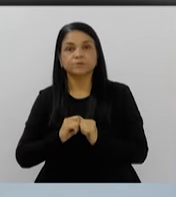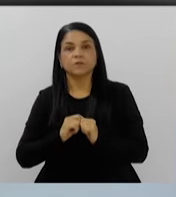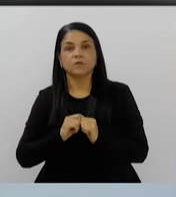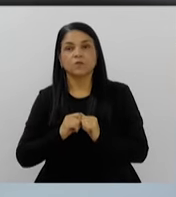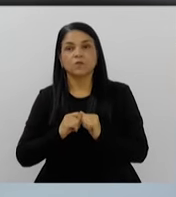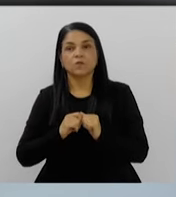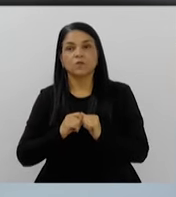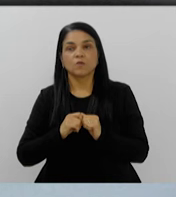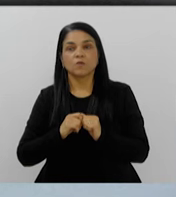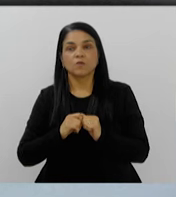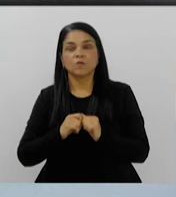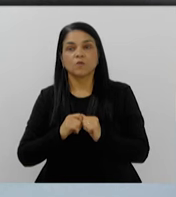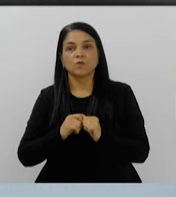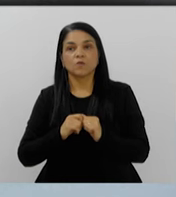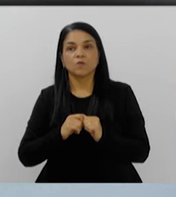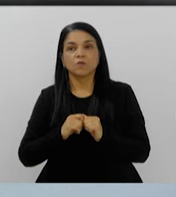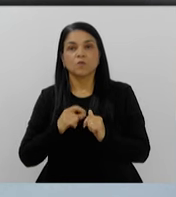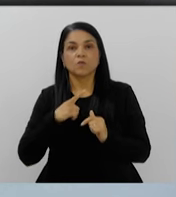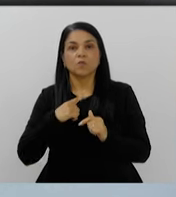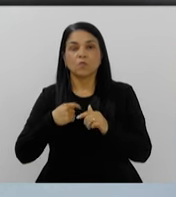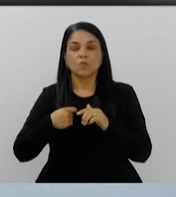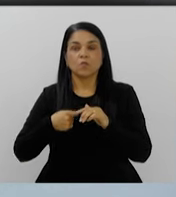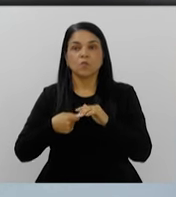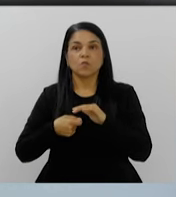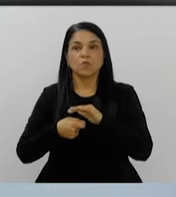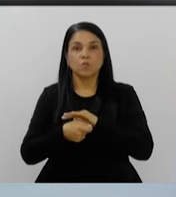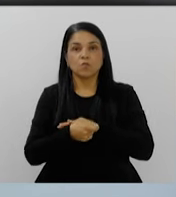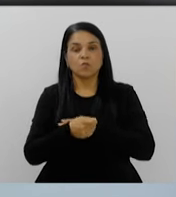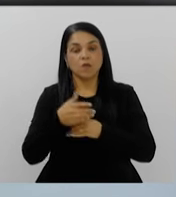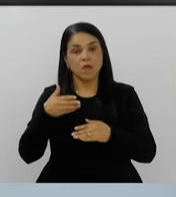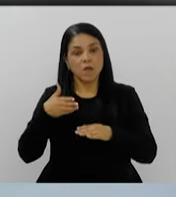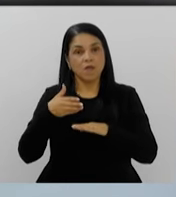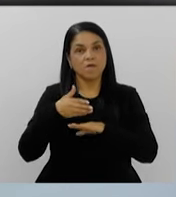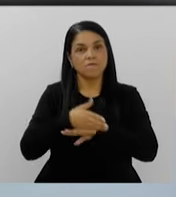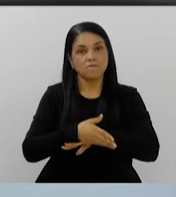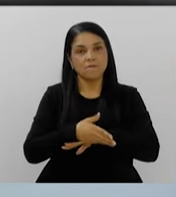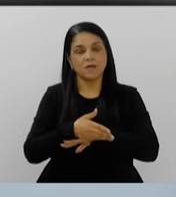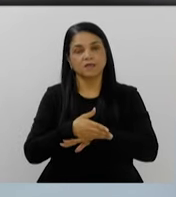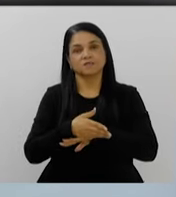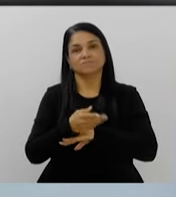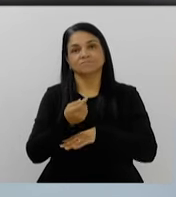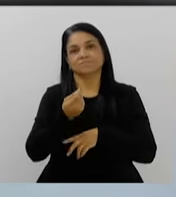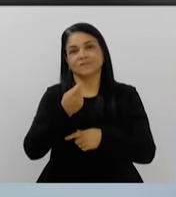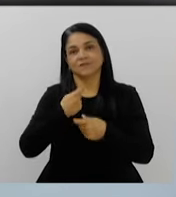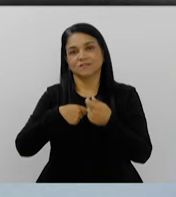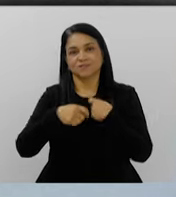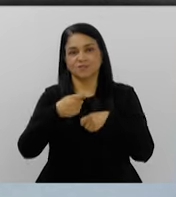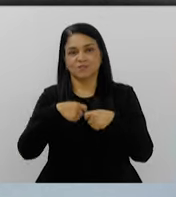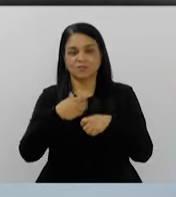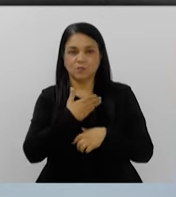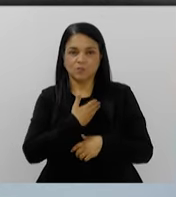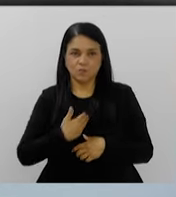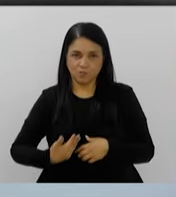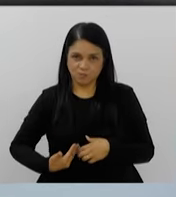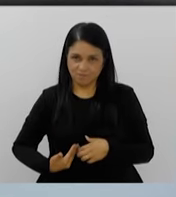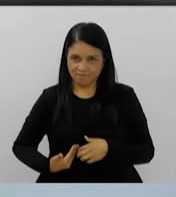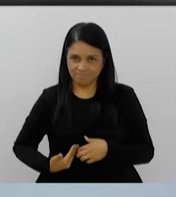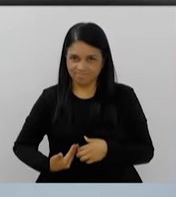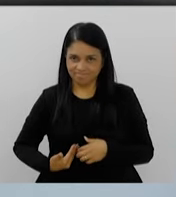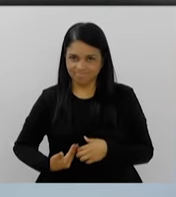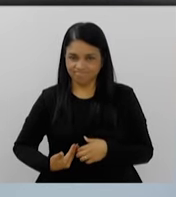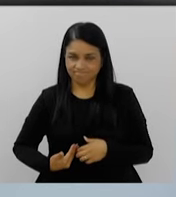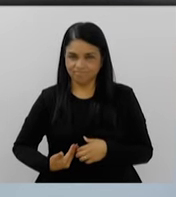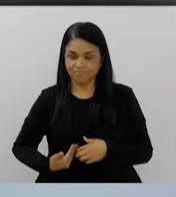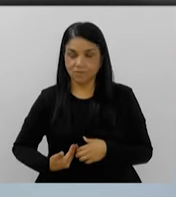também invade a incompetência da organização da administração pública. Então,